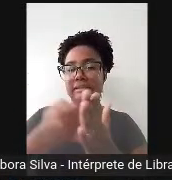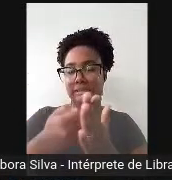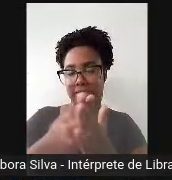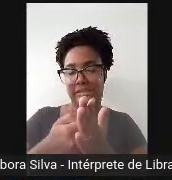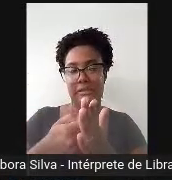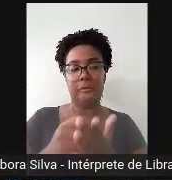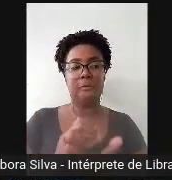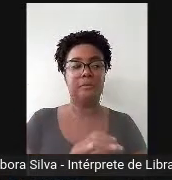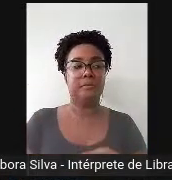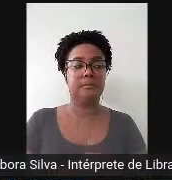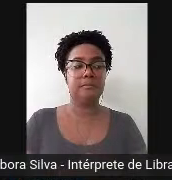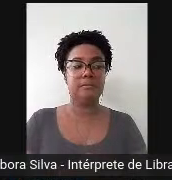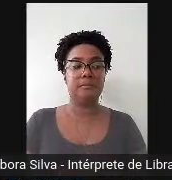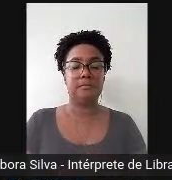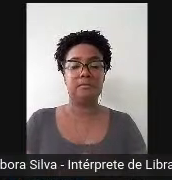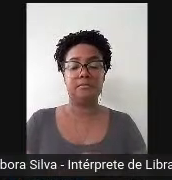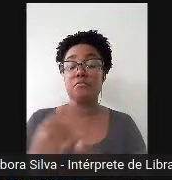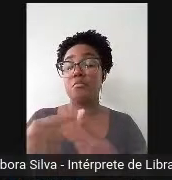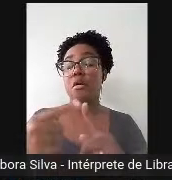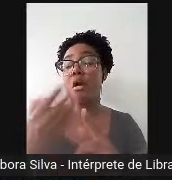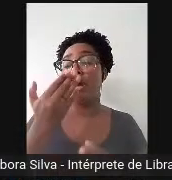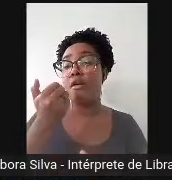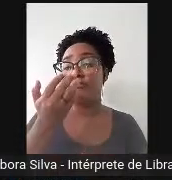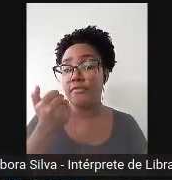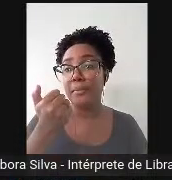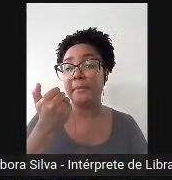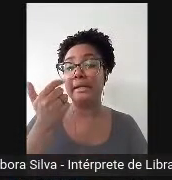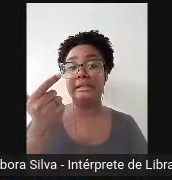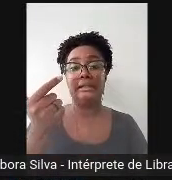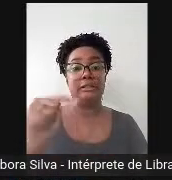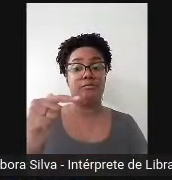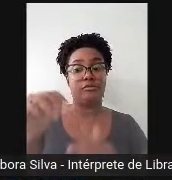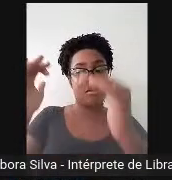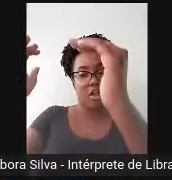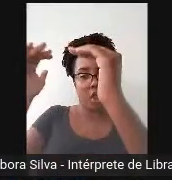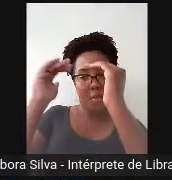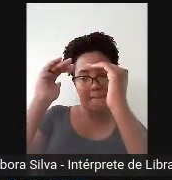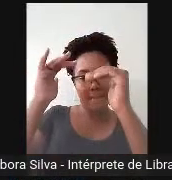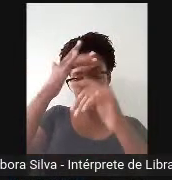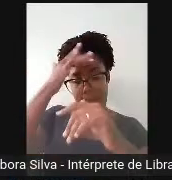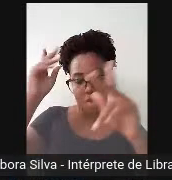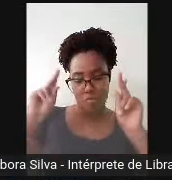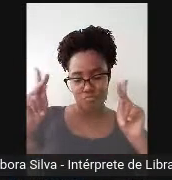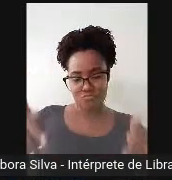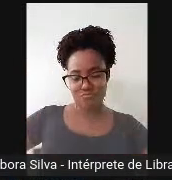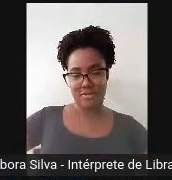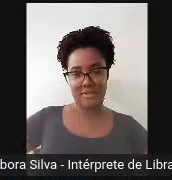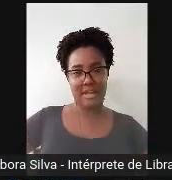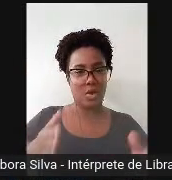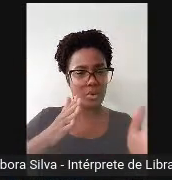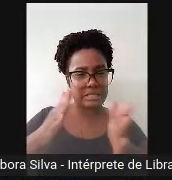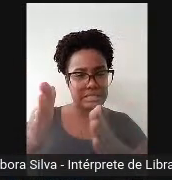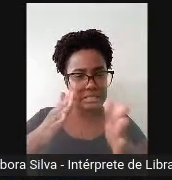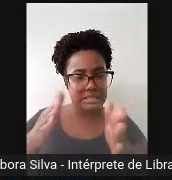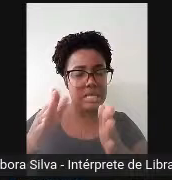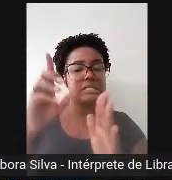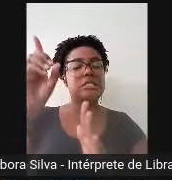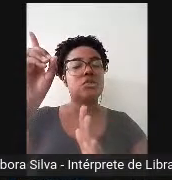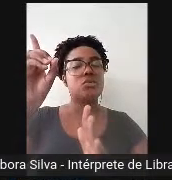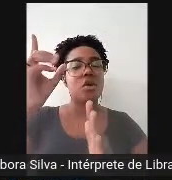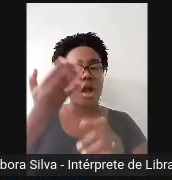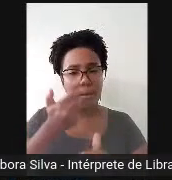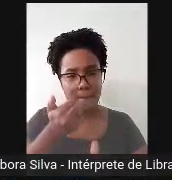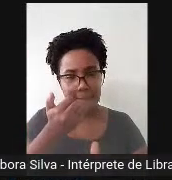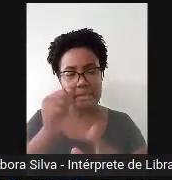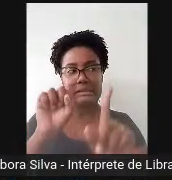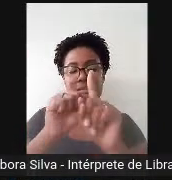seja, a fome e a miséria são a desumanização não só daquele a quem é negado o acesso à alimentação, à vida e à cidadania, mas também da